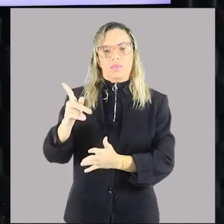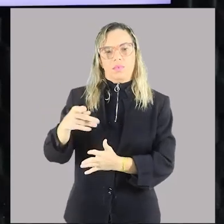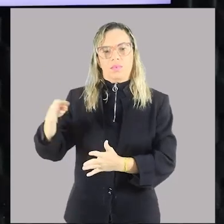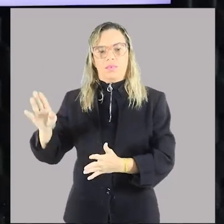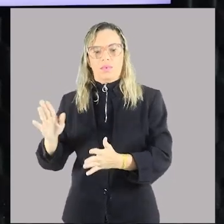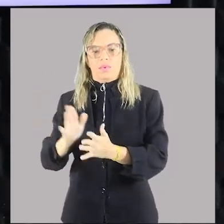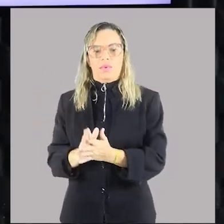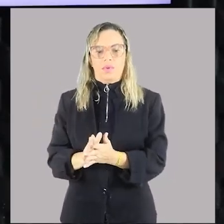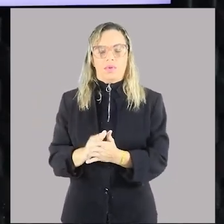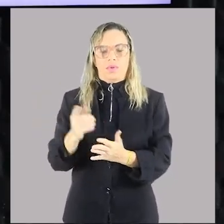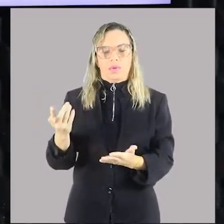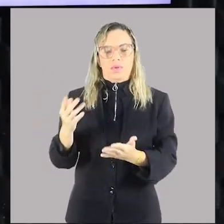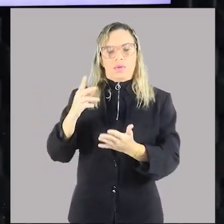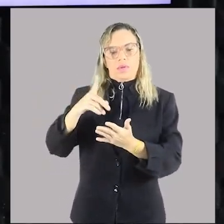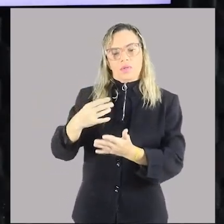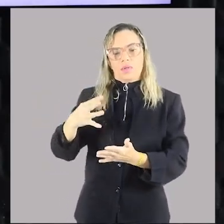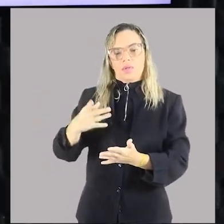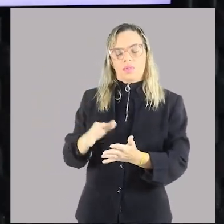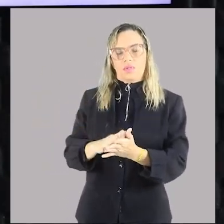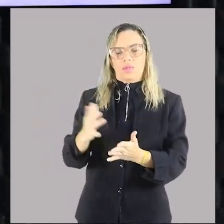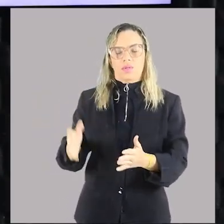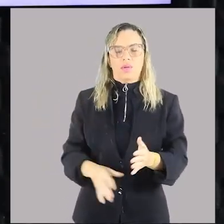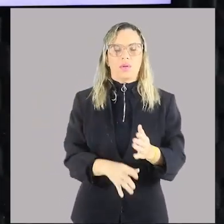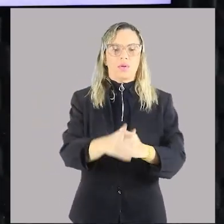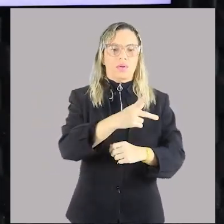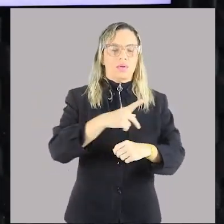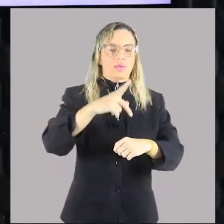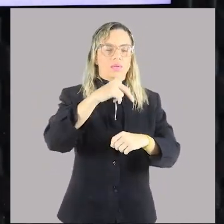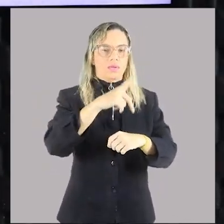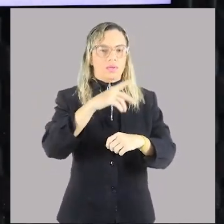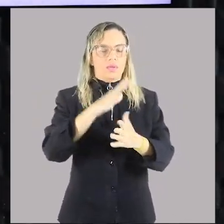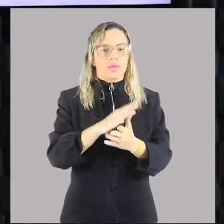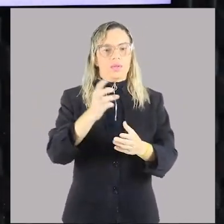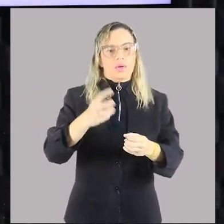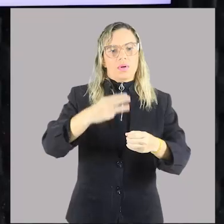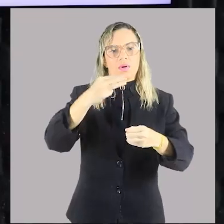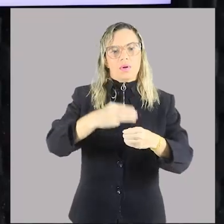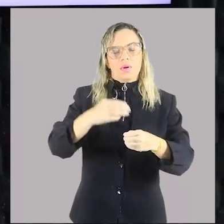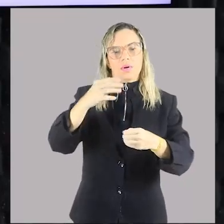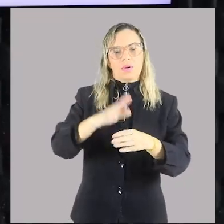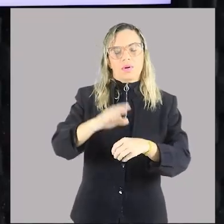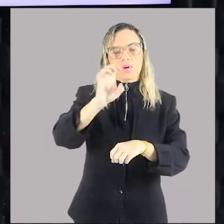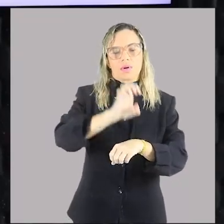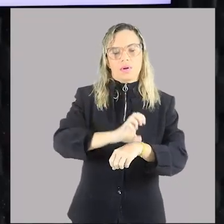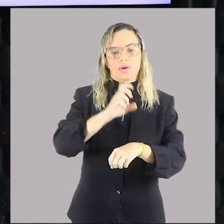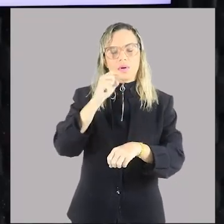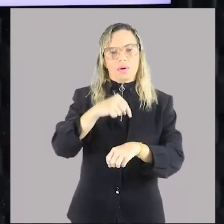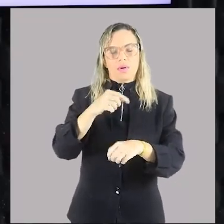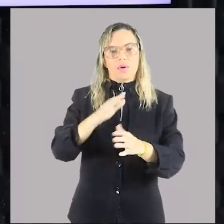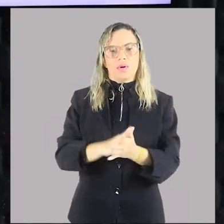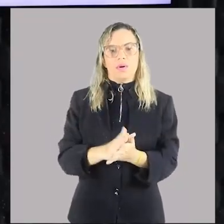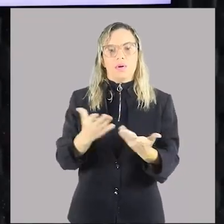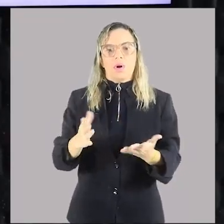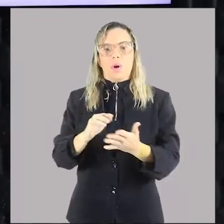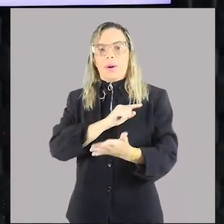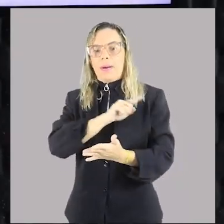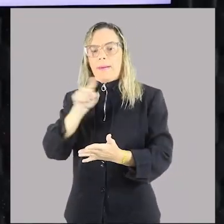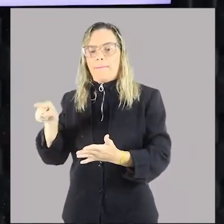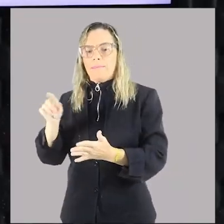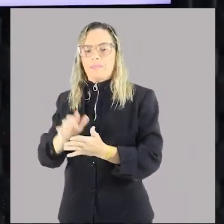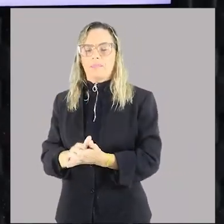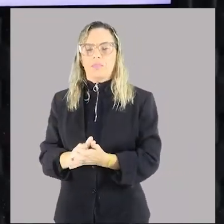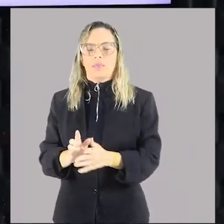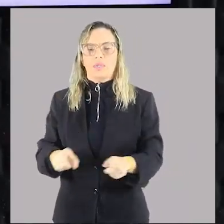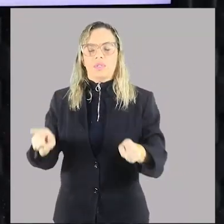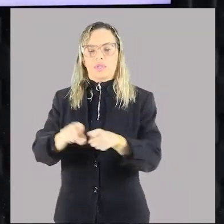direta, União, Estados, DF e municípios, também não existe hierarquia entre as organizações da administração pública